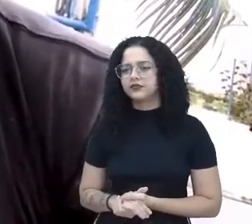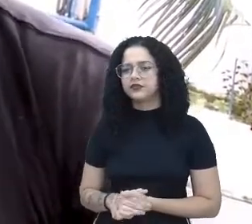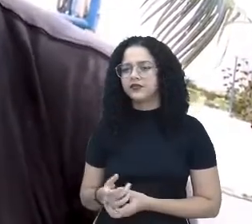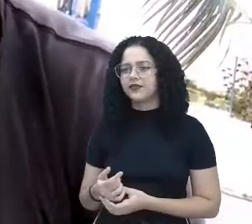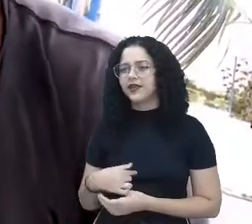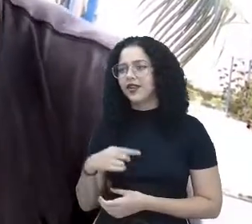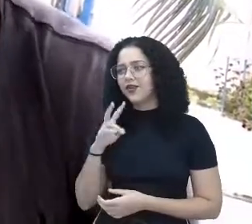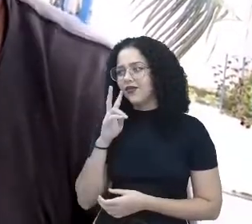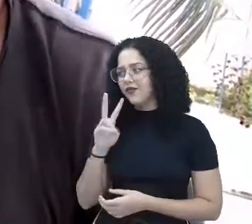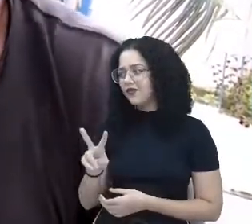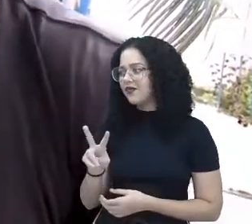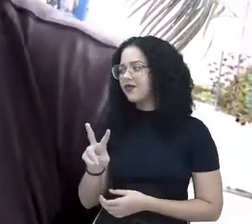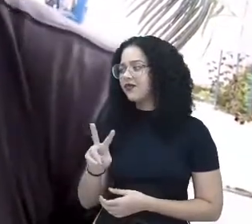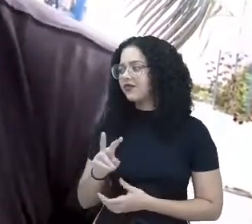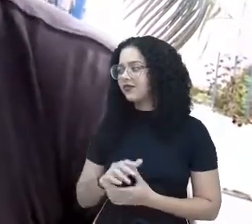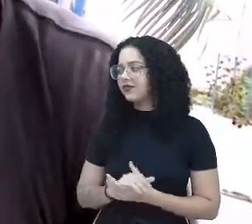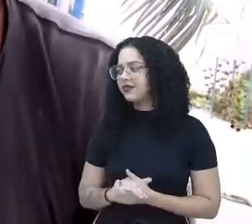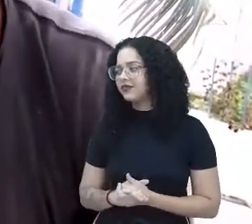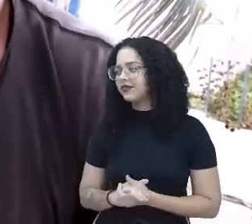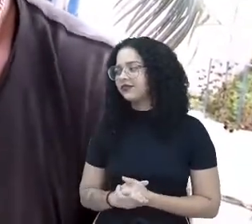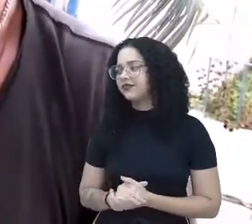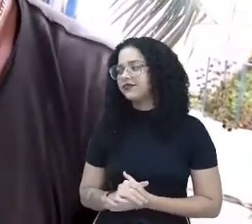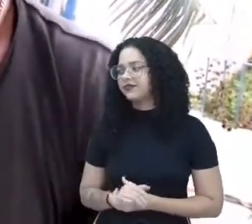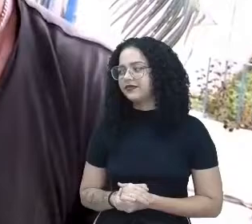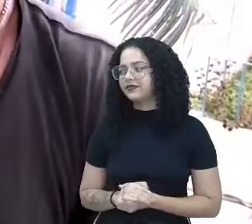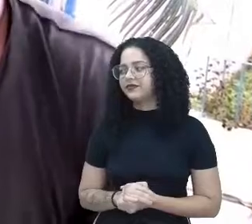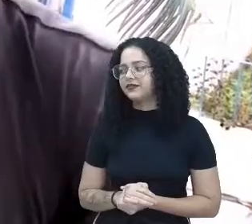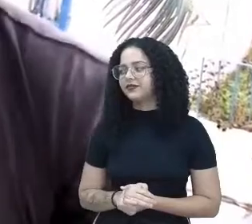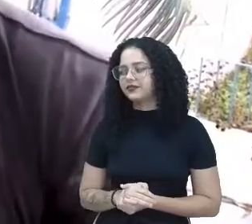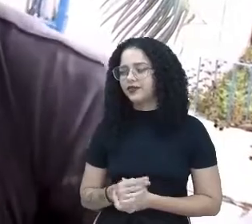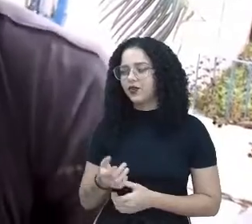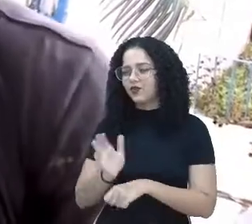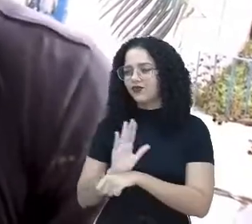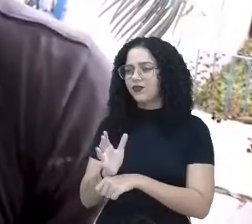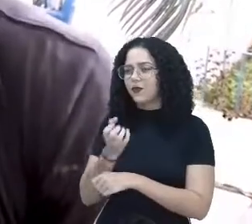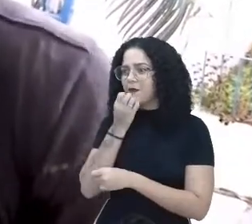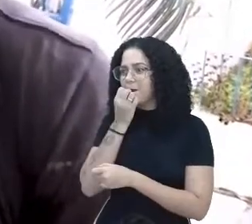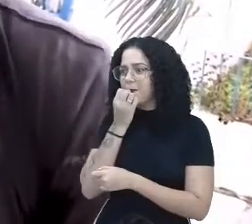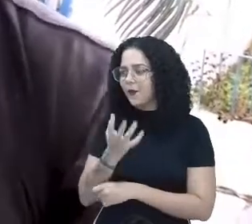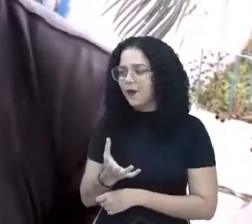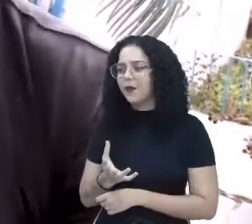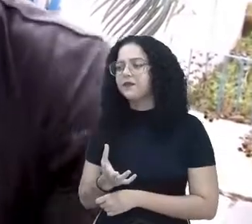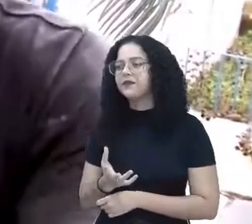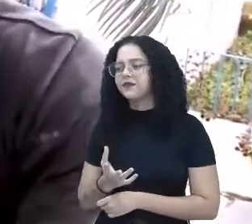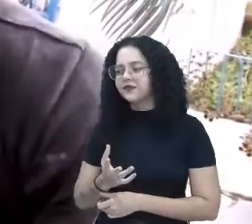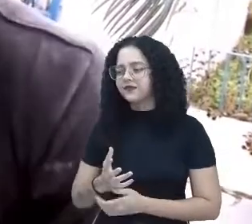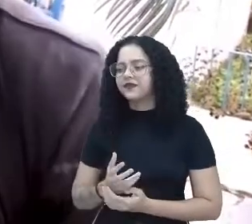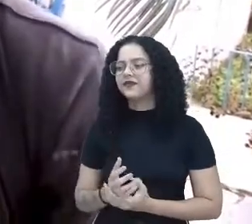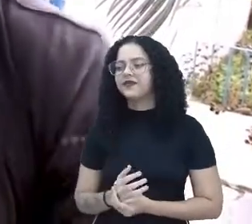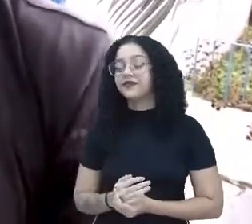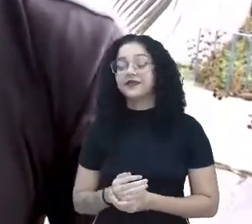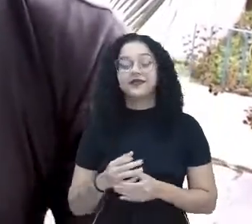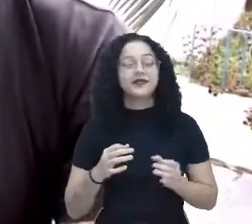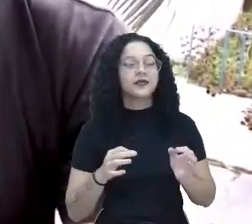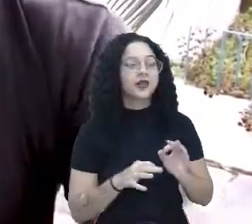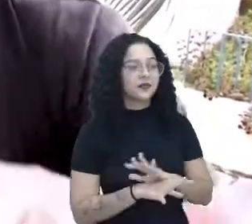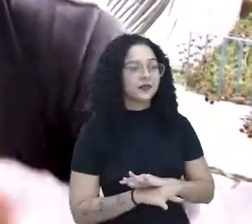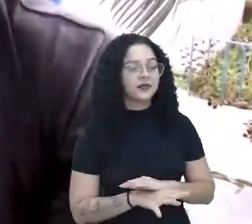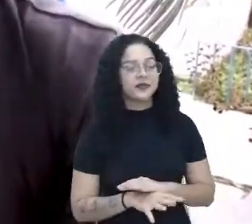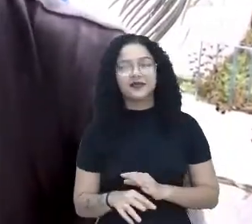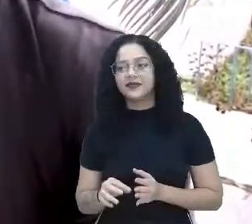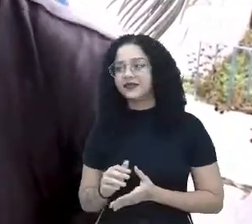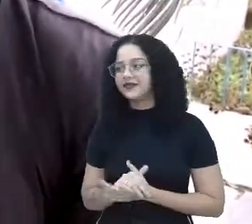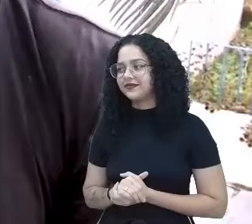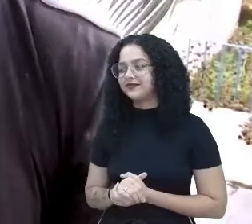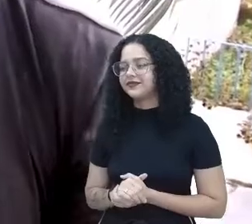vi recentemente. Tá na cabeça agora, veio logo. E outro dia eu indiquei o filme, me perguntaram, eu indiquei ele, veio na cabeça logo. Pronto. Falei, mas vale também No